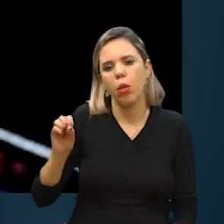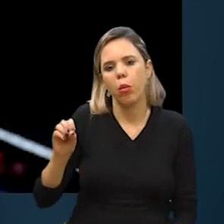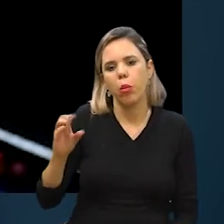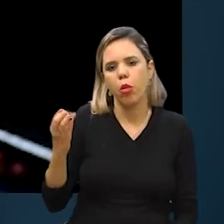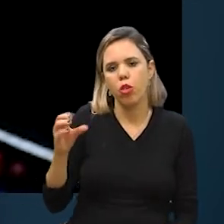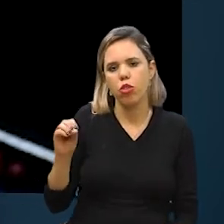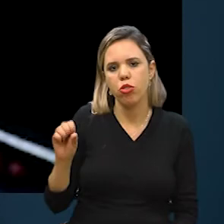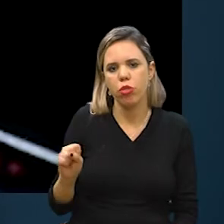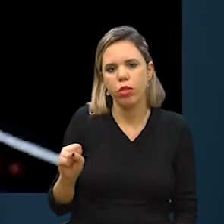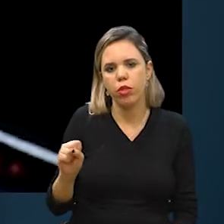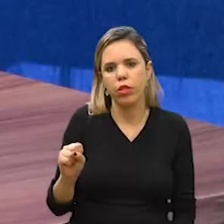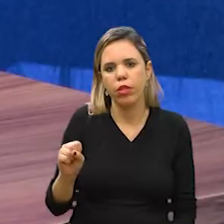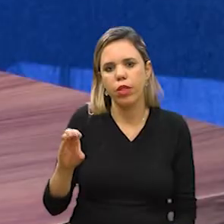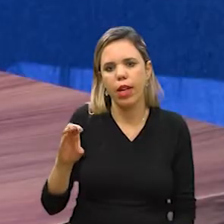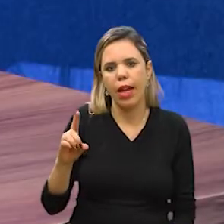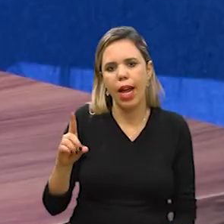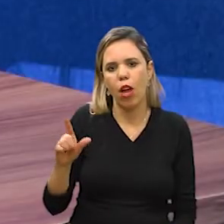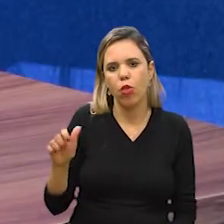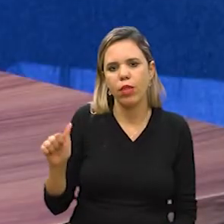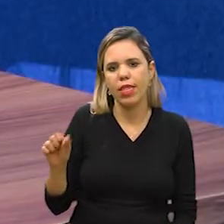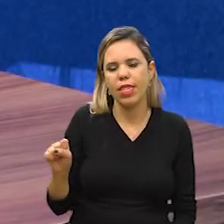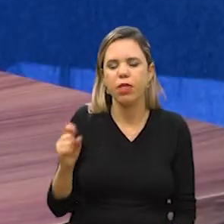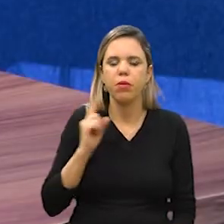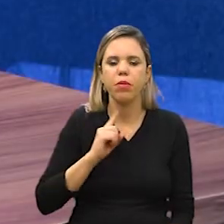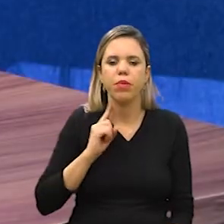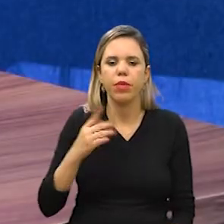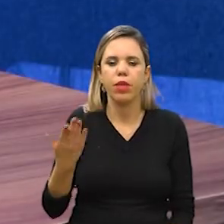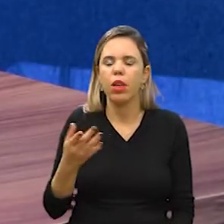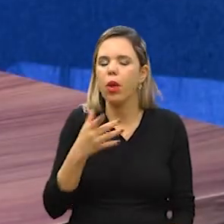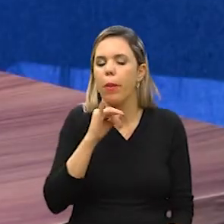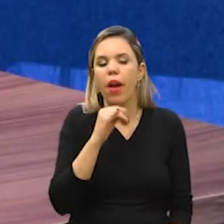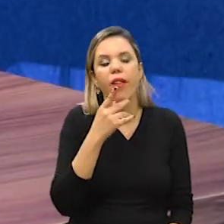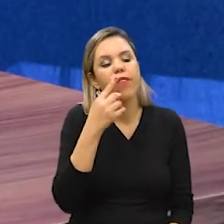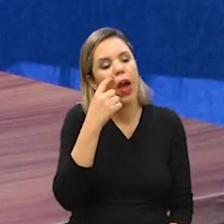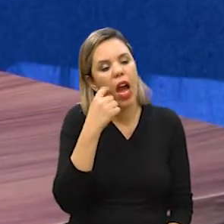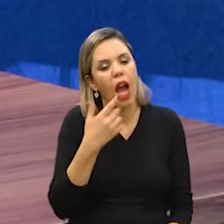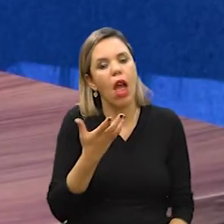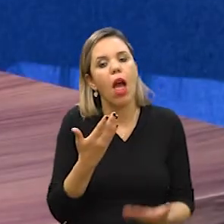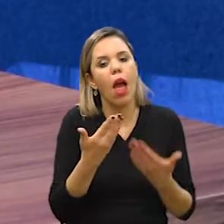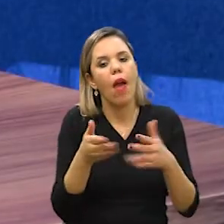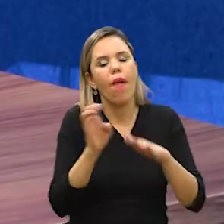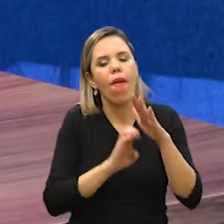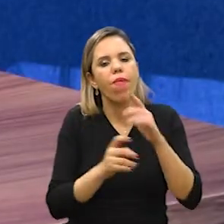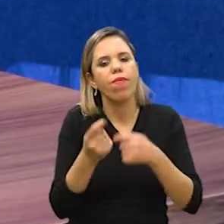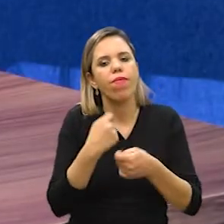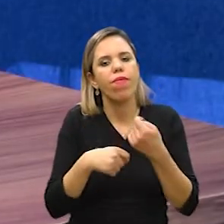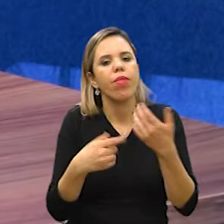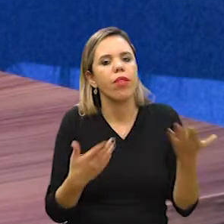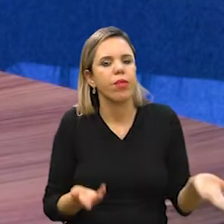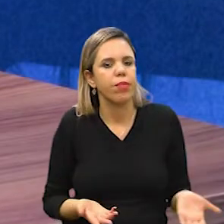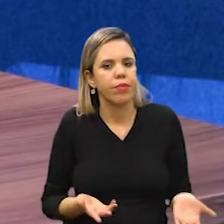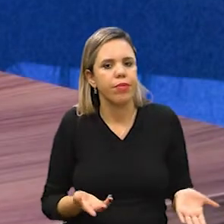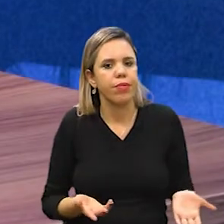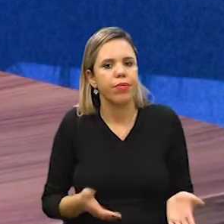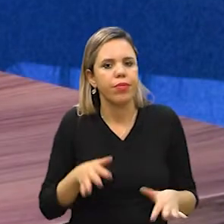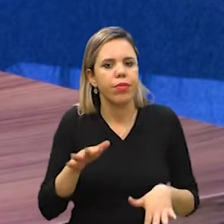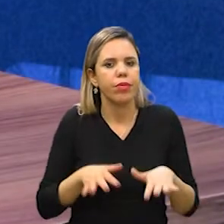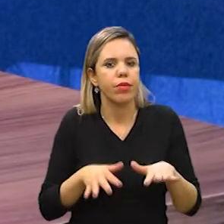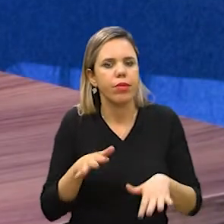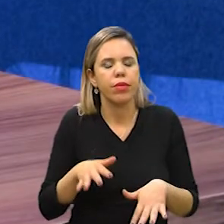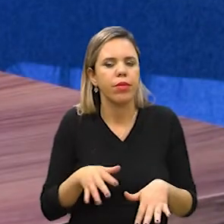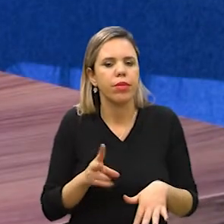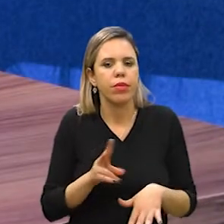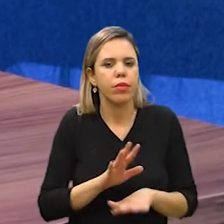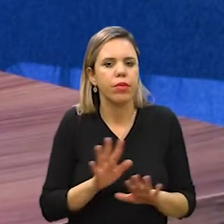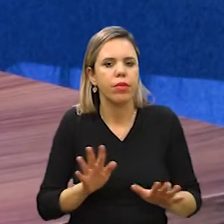Poços de Caldas, Minas Gerais. Márcio, e para você, como foi quando o Thales chegou e falou, pai, eu quero abrir um negócio... É